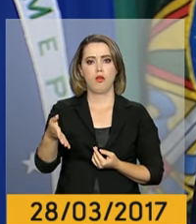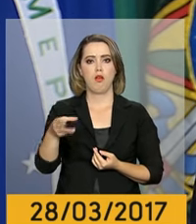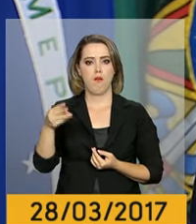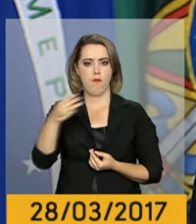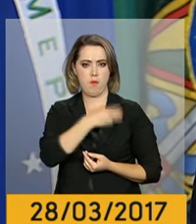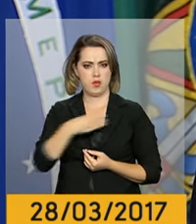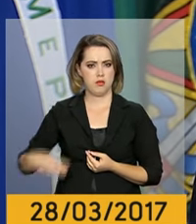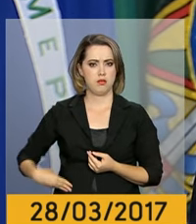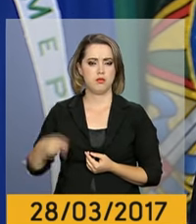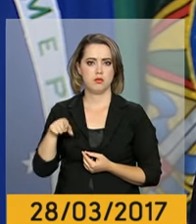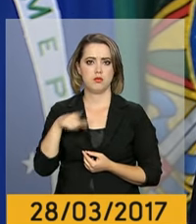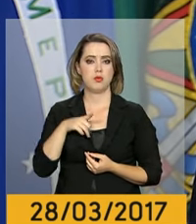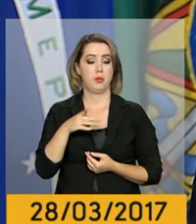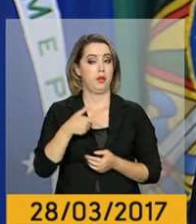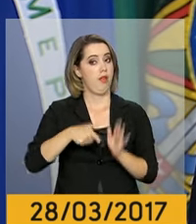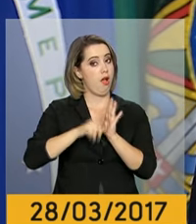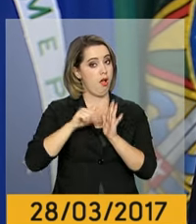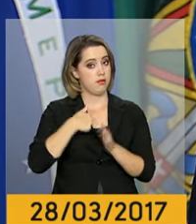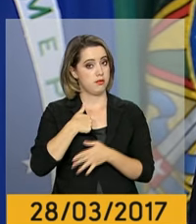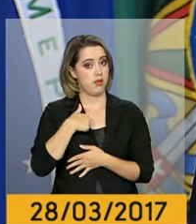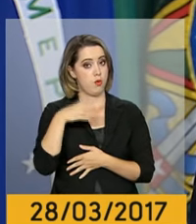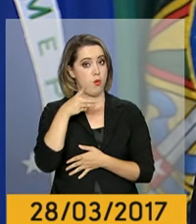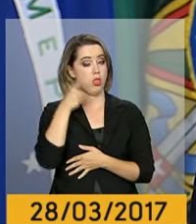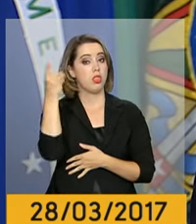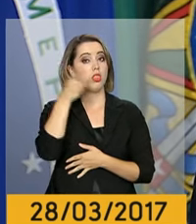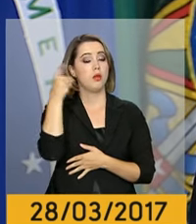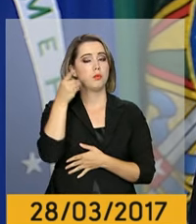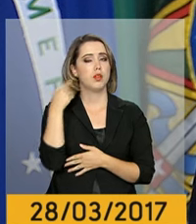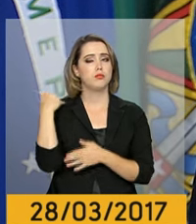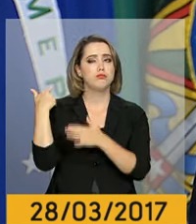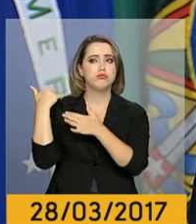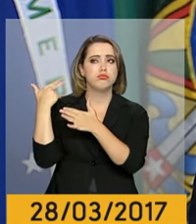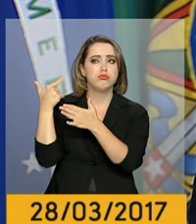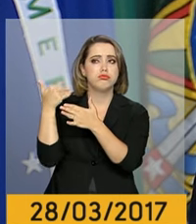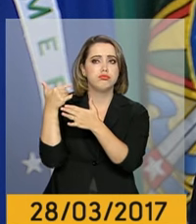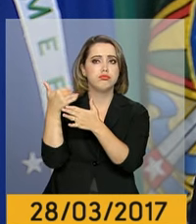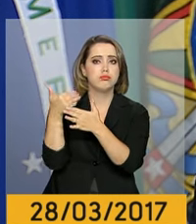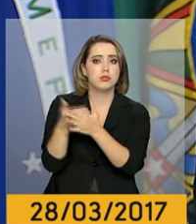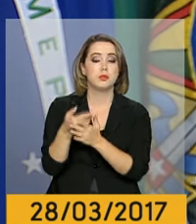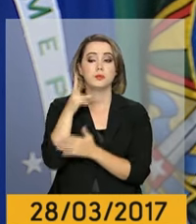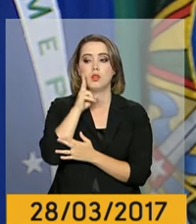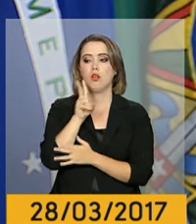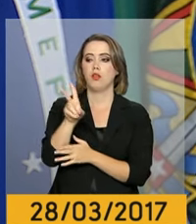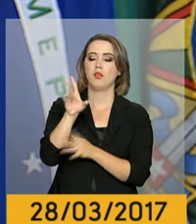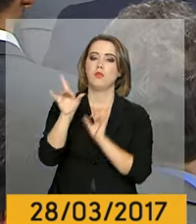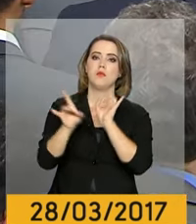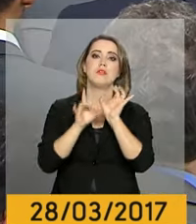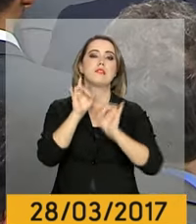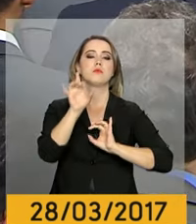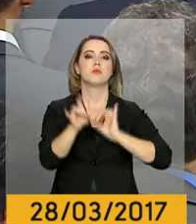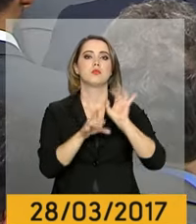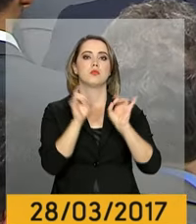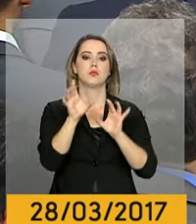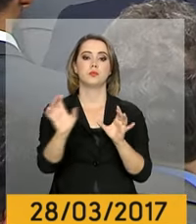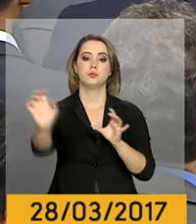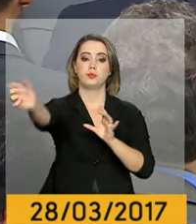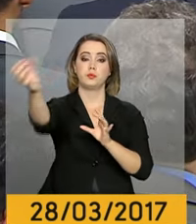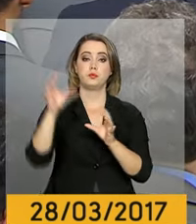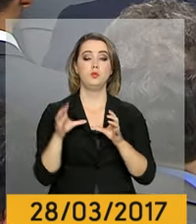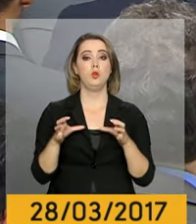tendo sido Deputado muito tempo Eu verifiquei especialmente no setor